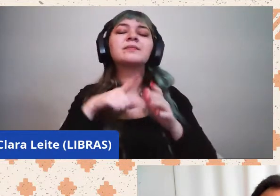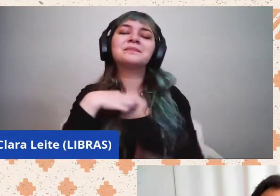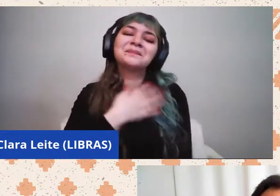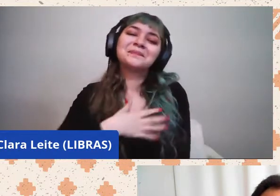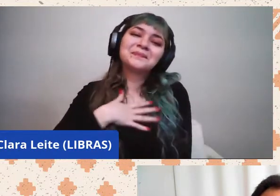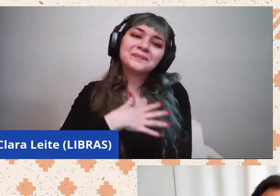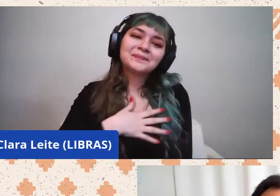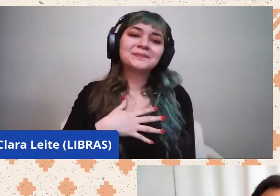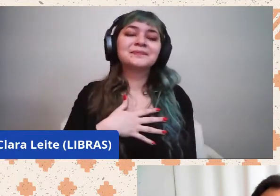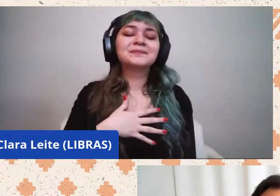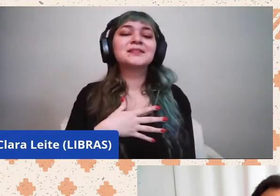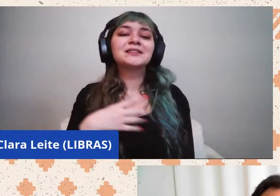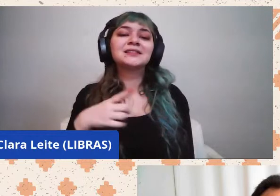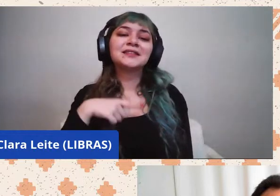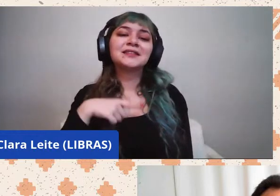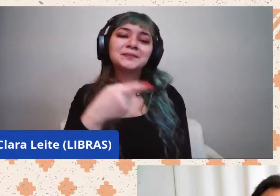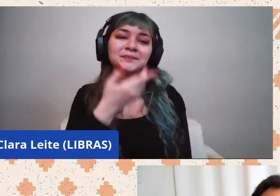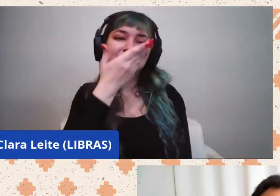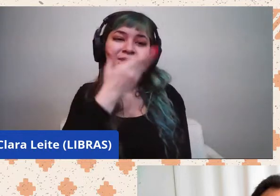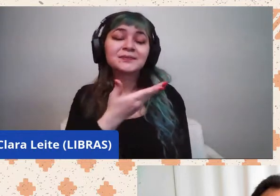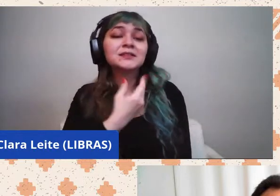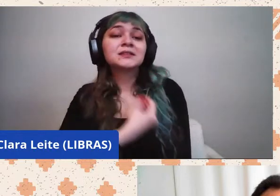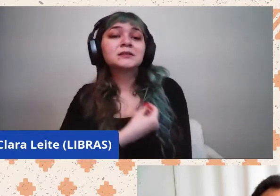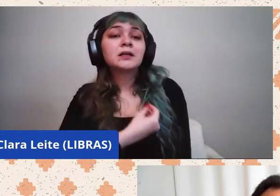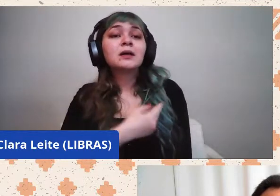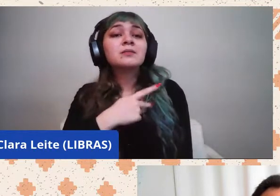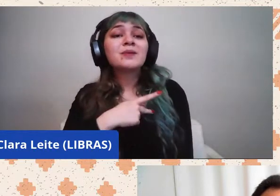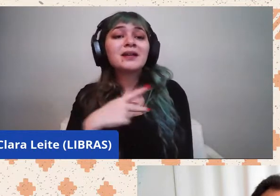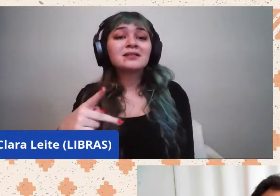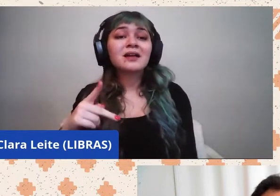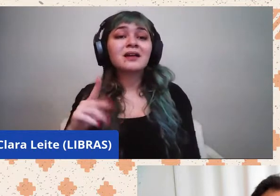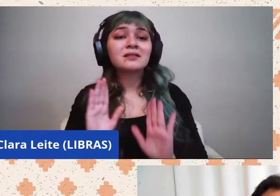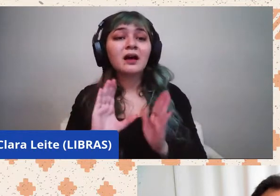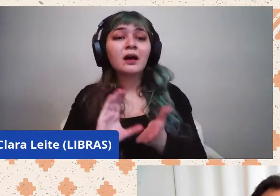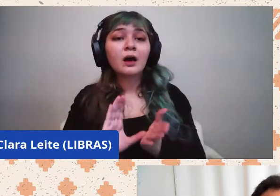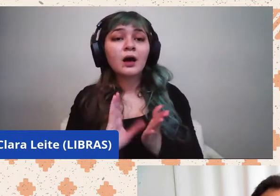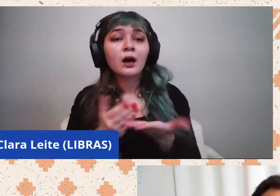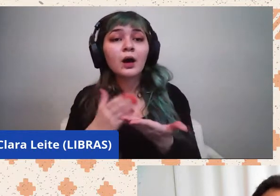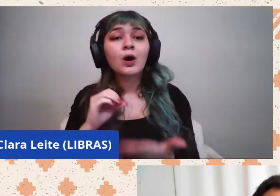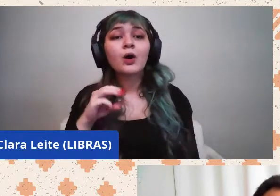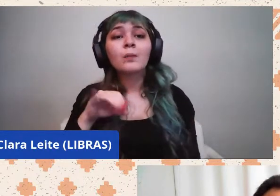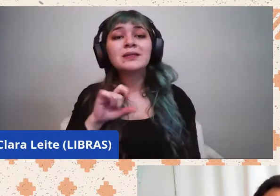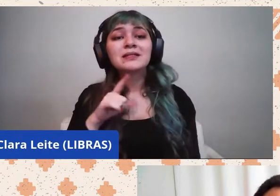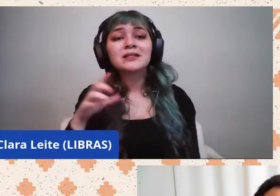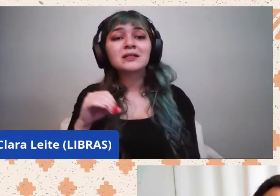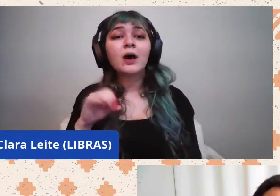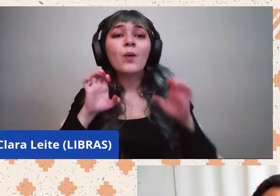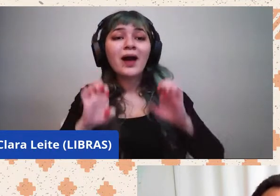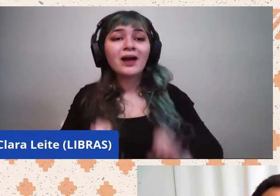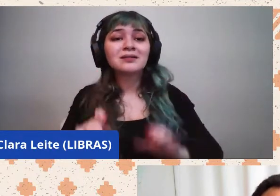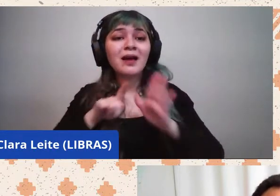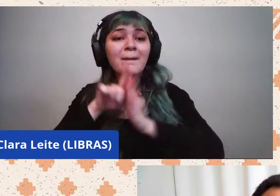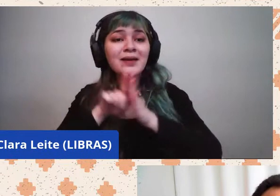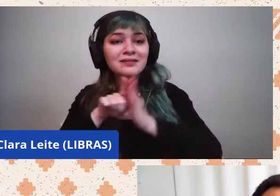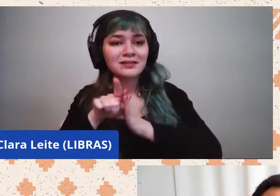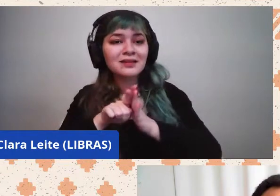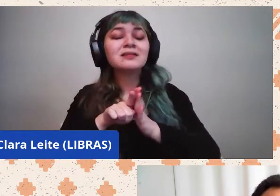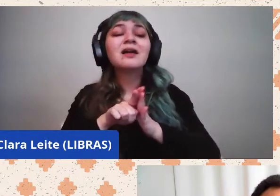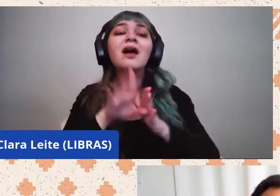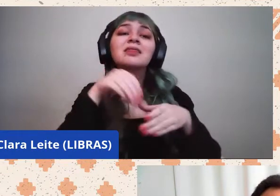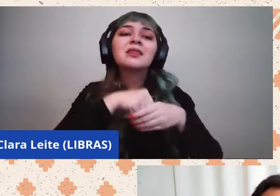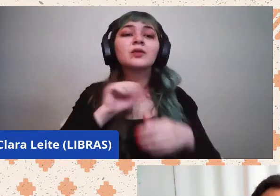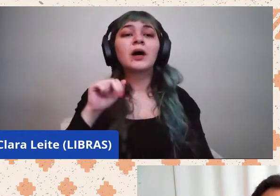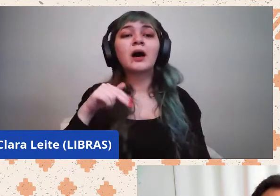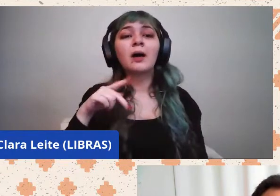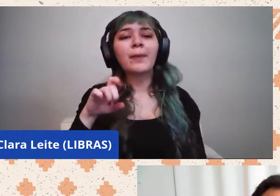satisfação de contar com ele na presidência da Comissão da Ética em Pesquisa da ANPEd, e o professor Jefferson tem